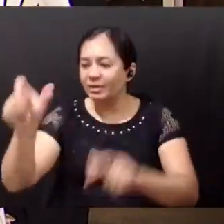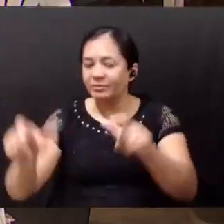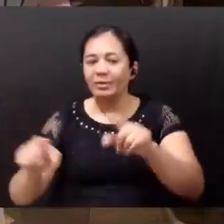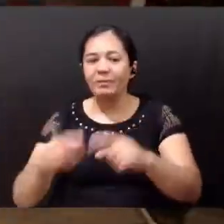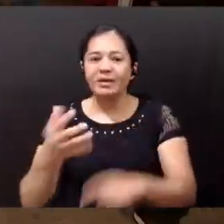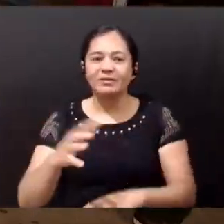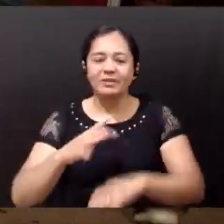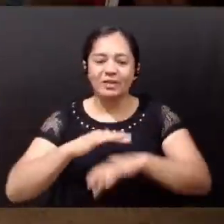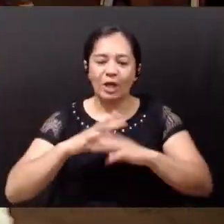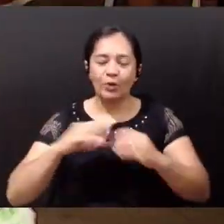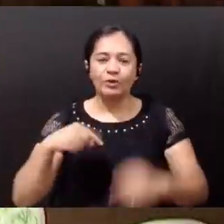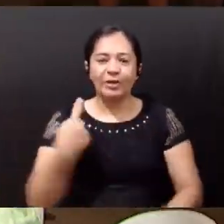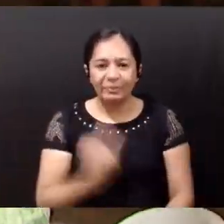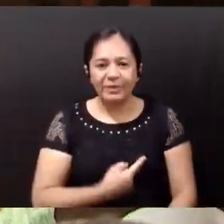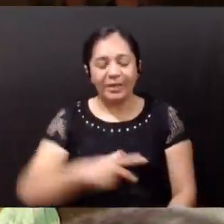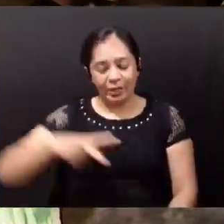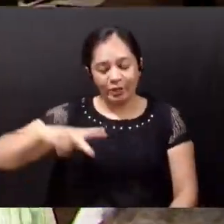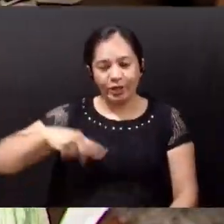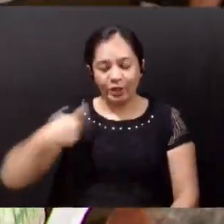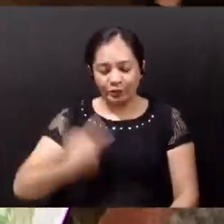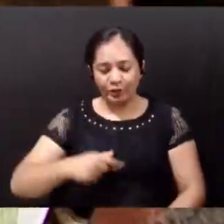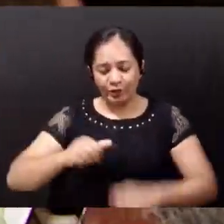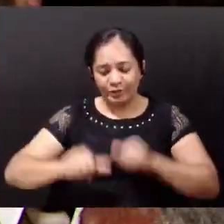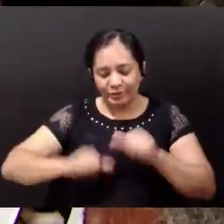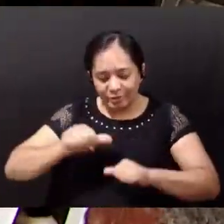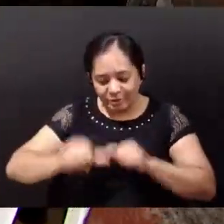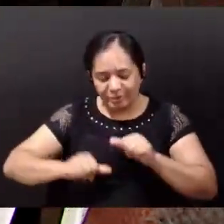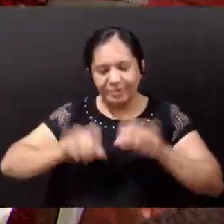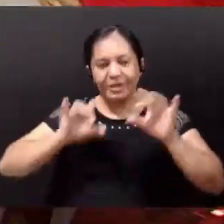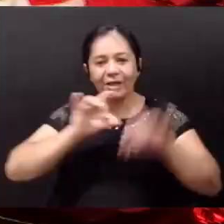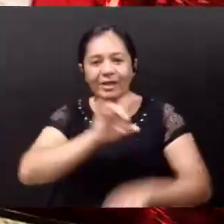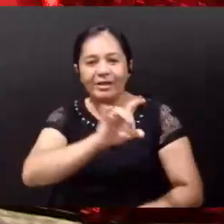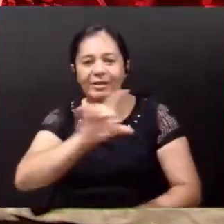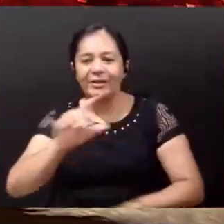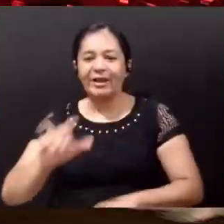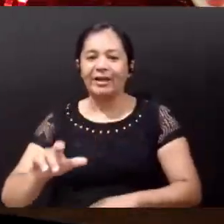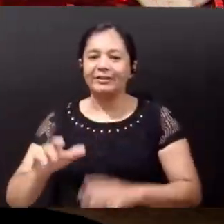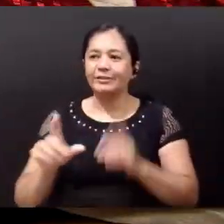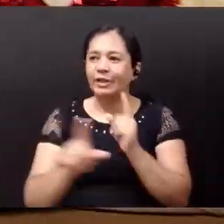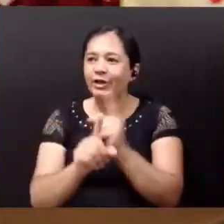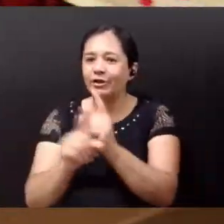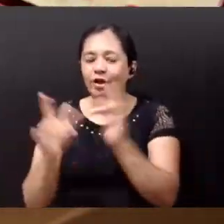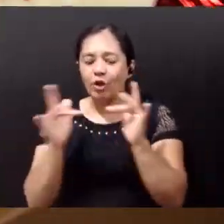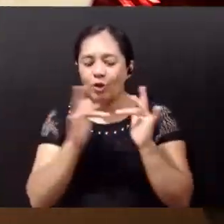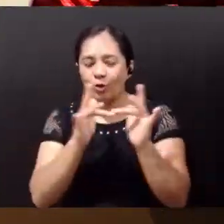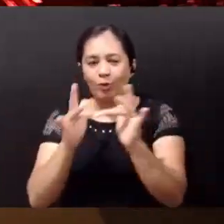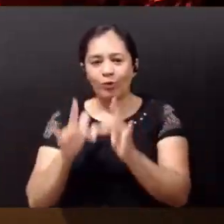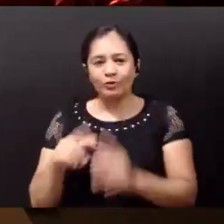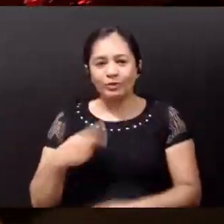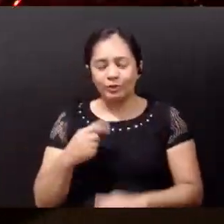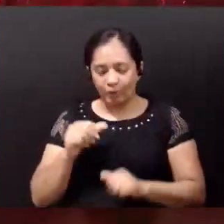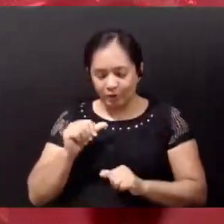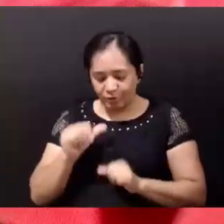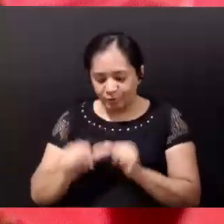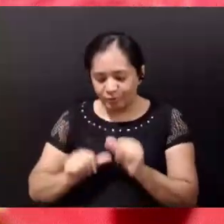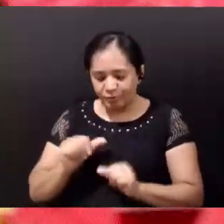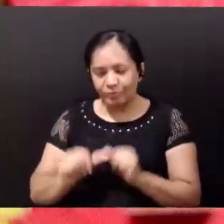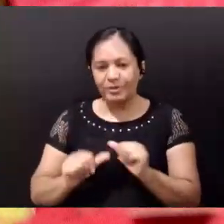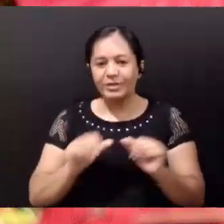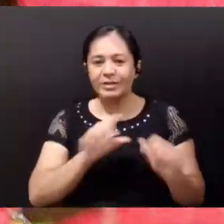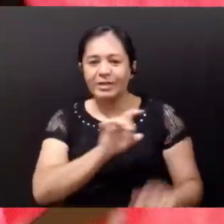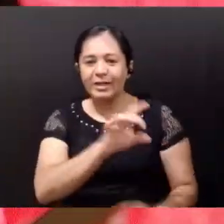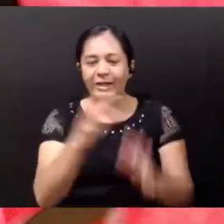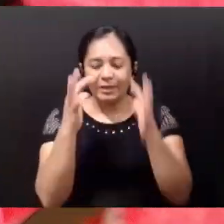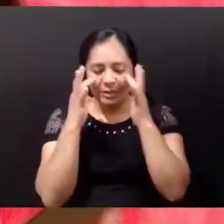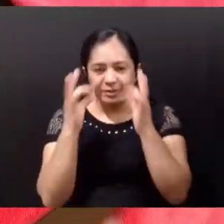a gente que se transforma em cada jantar, em cada contato com eles, em cada escuta ativa das histórias de cada